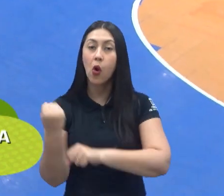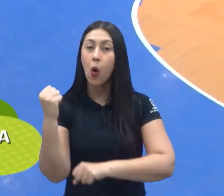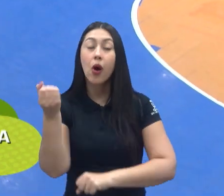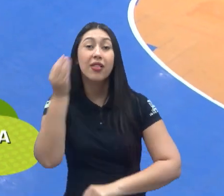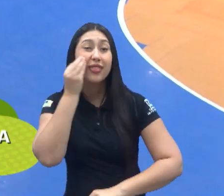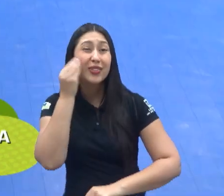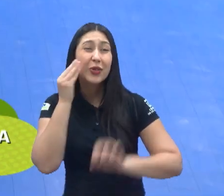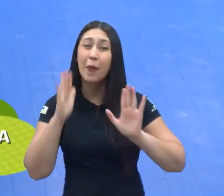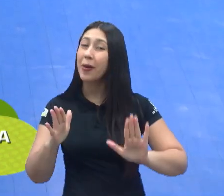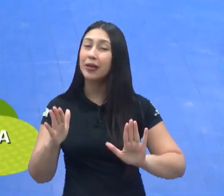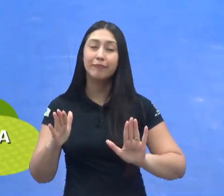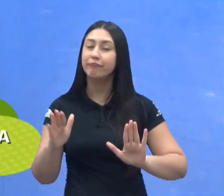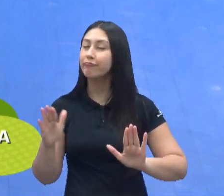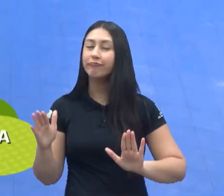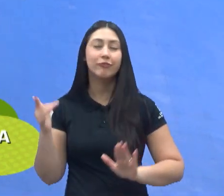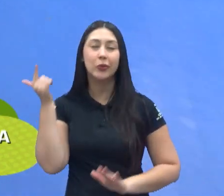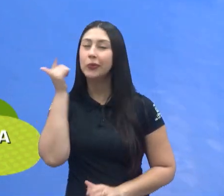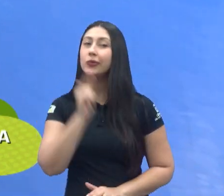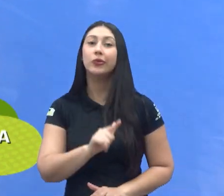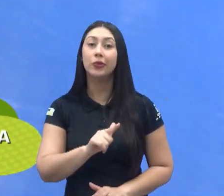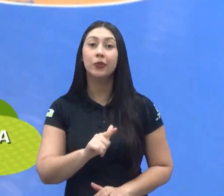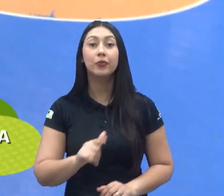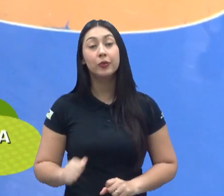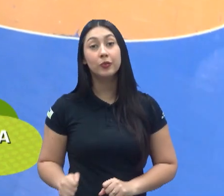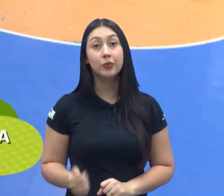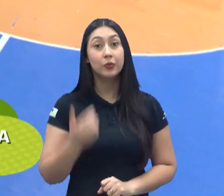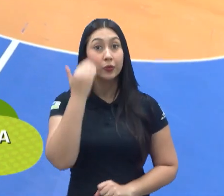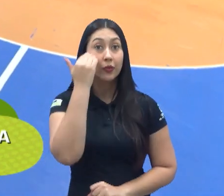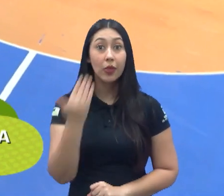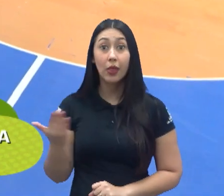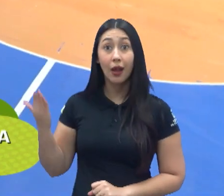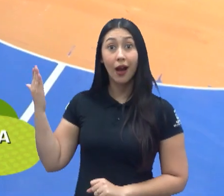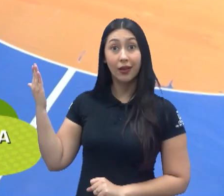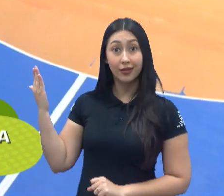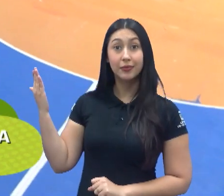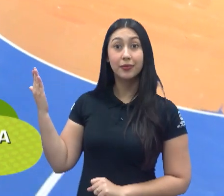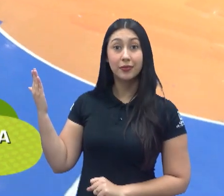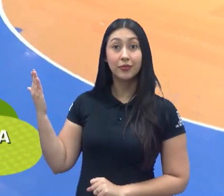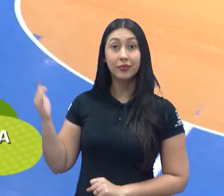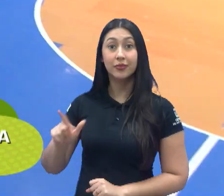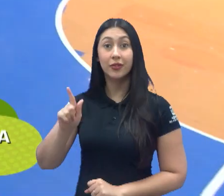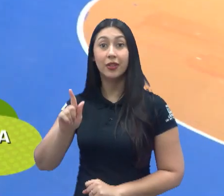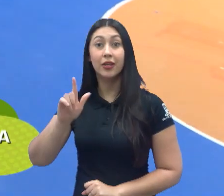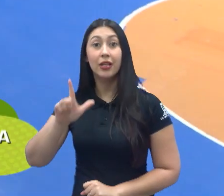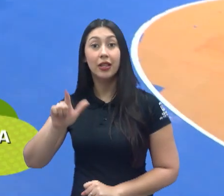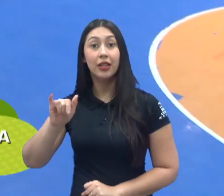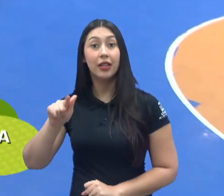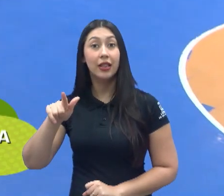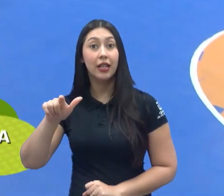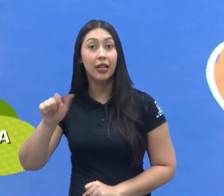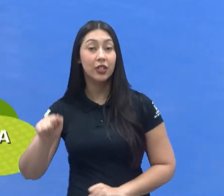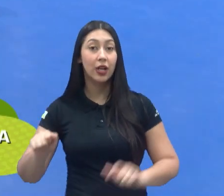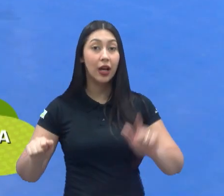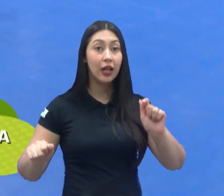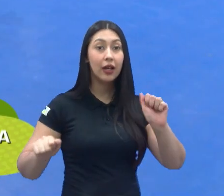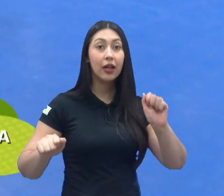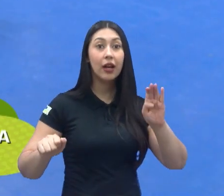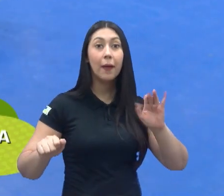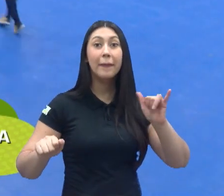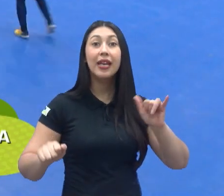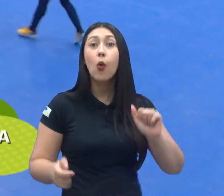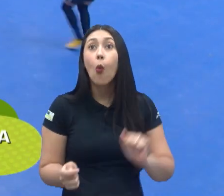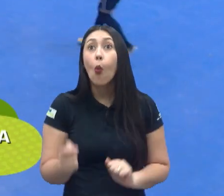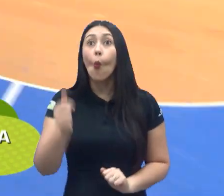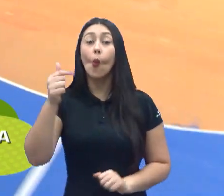Laís. Aí as artilheiras se encontraram. Lígia para cima de Gabi e quase gol